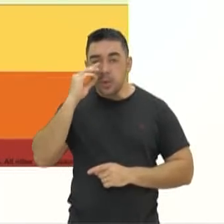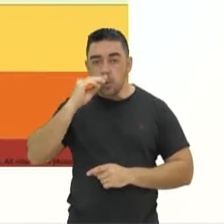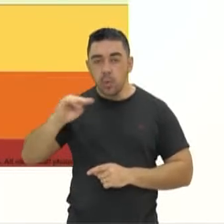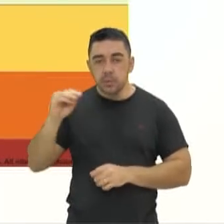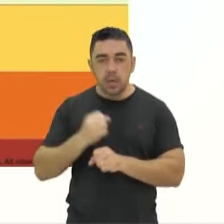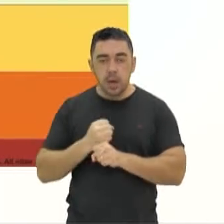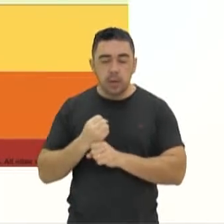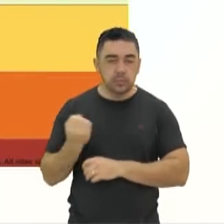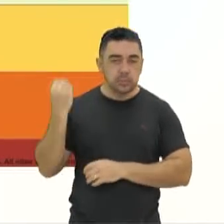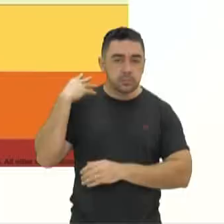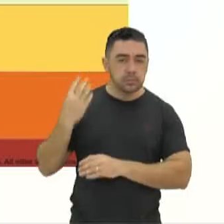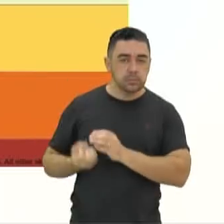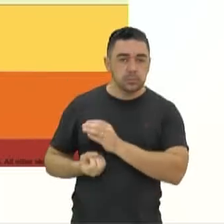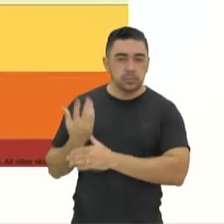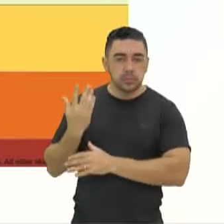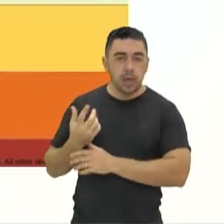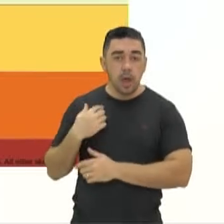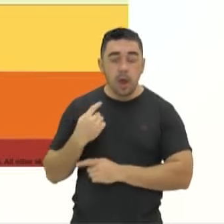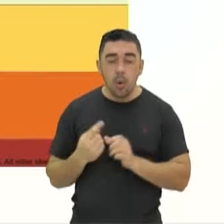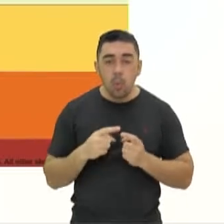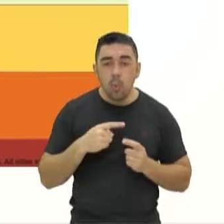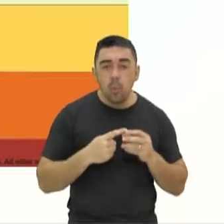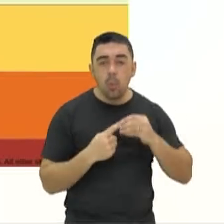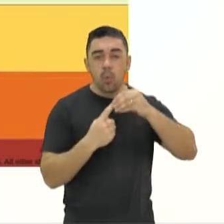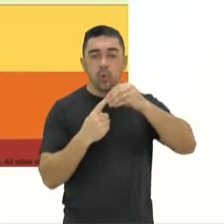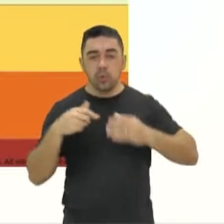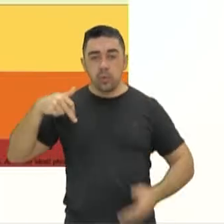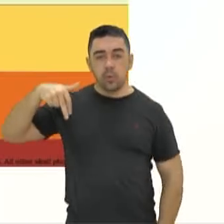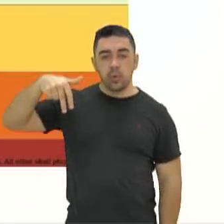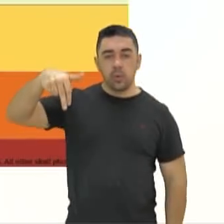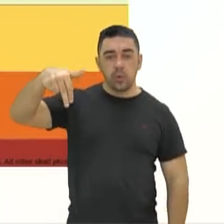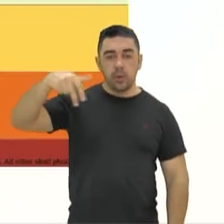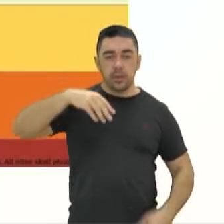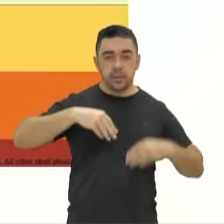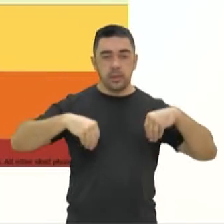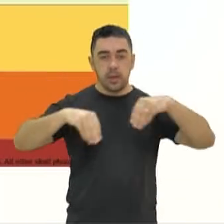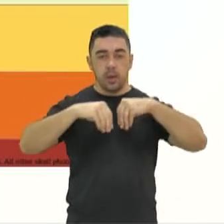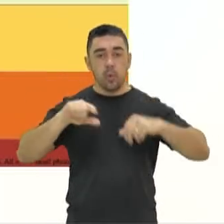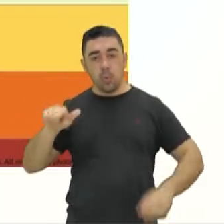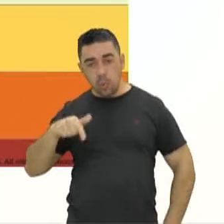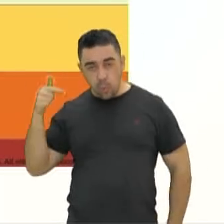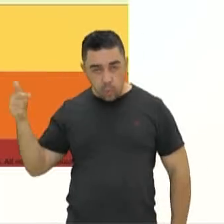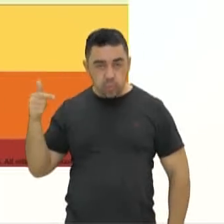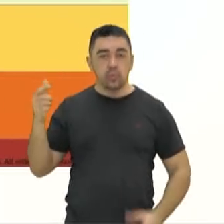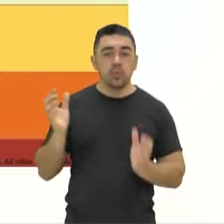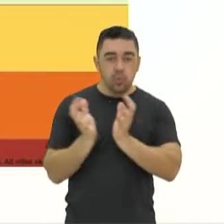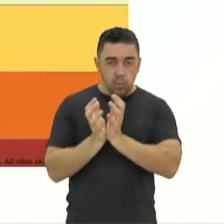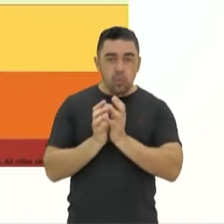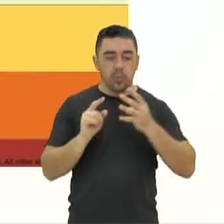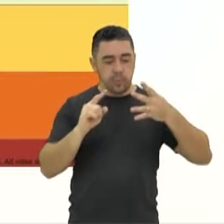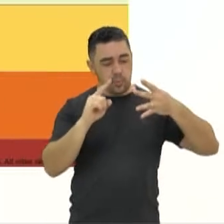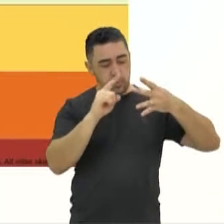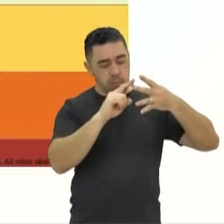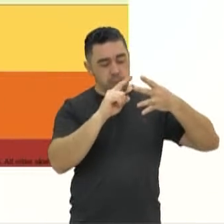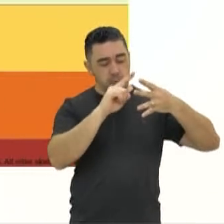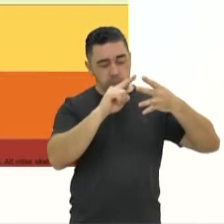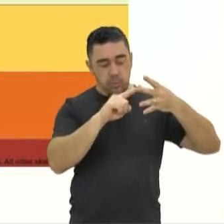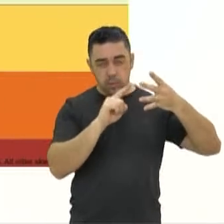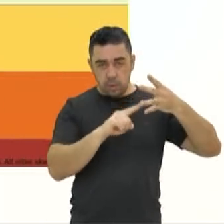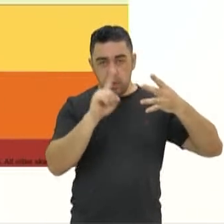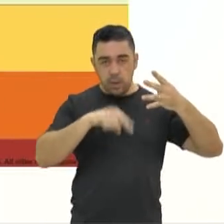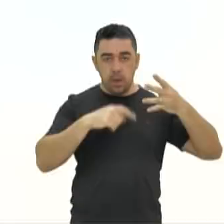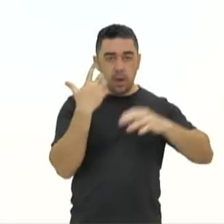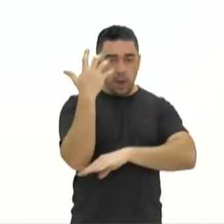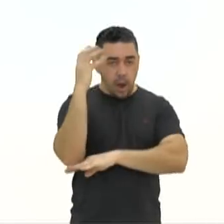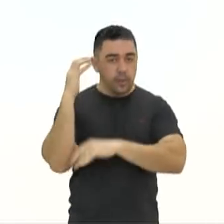E, se a gente for ver aqui, são os únicos bípedes terrestres, porque todos os outros grupos ainda são arborícolas, tá? Então, o nosso é o único